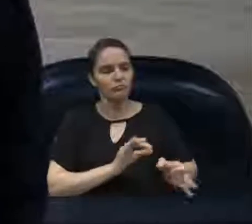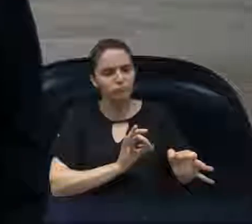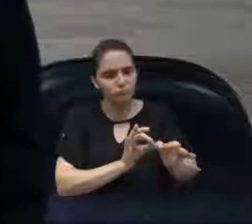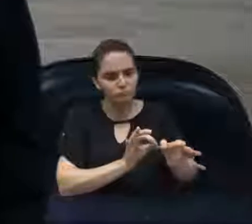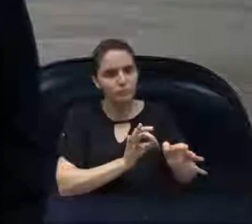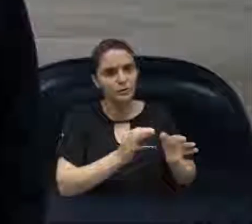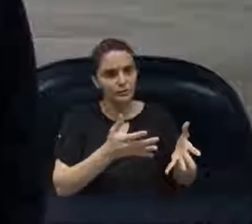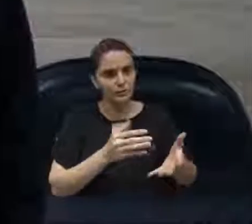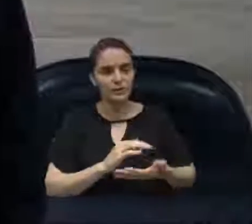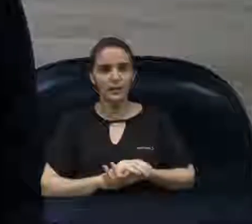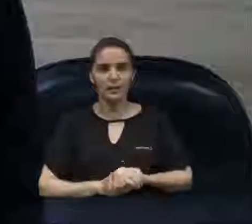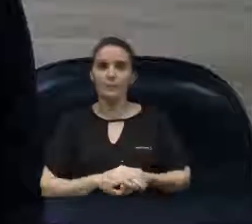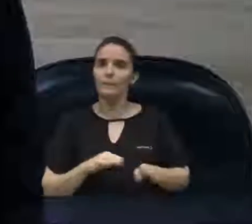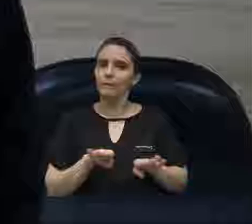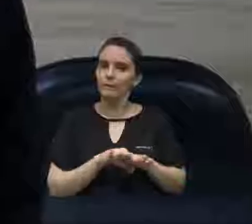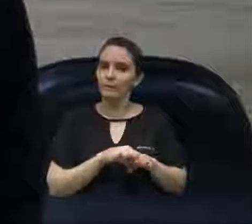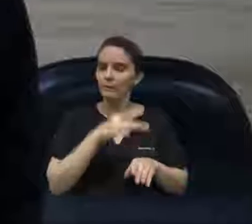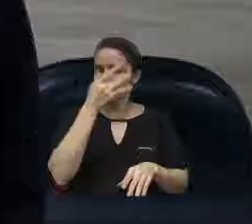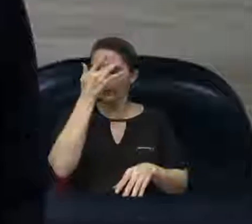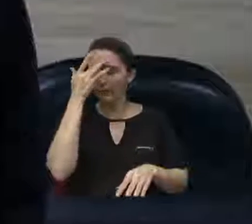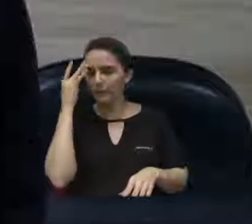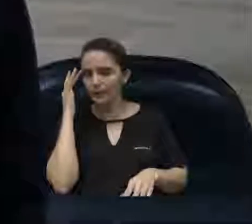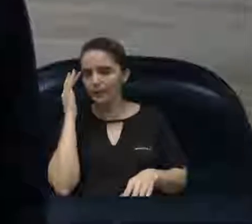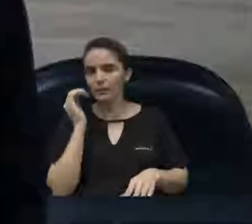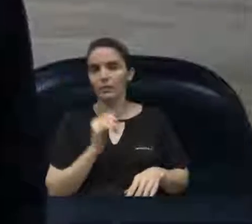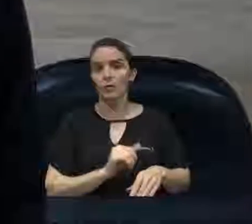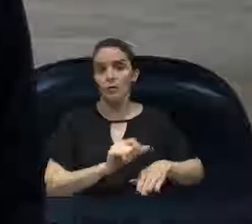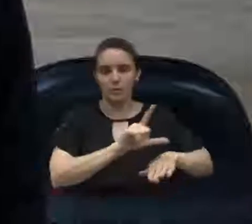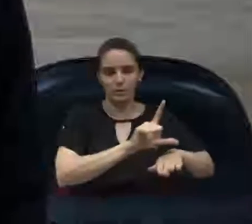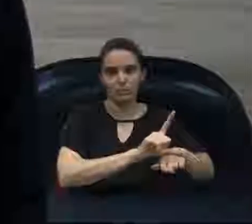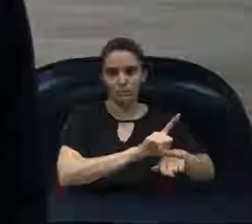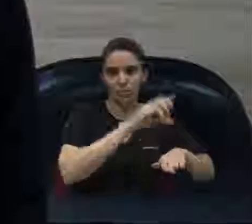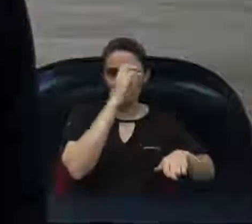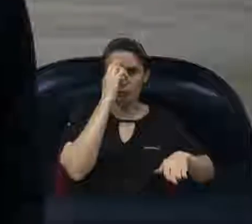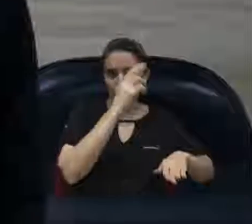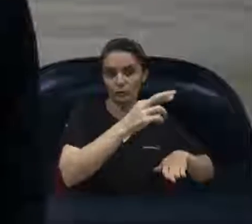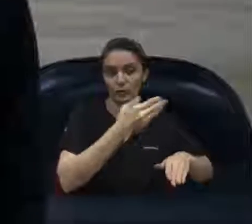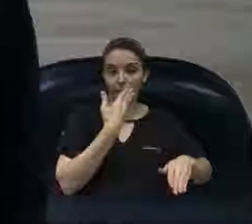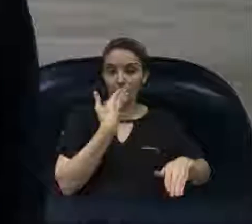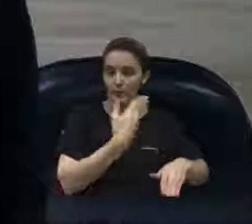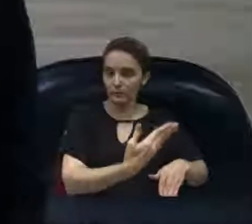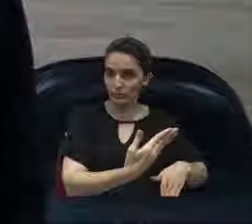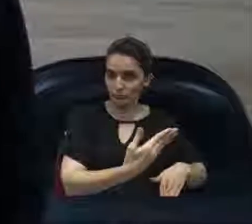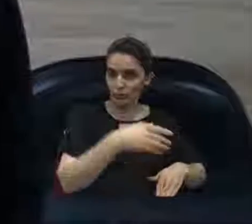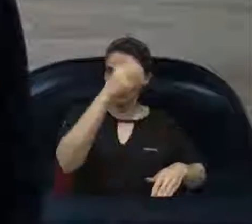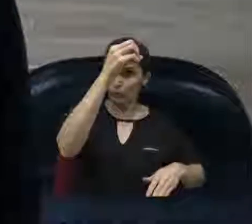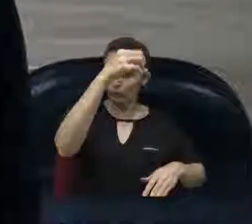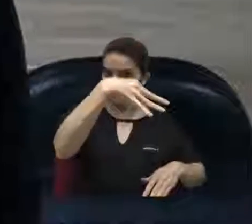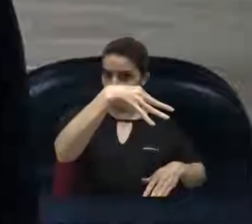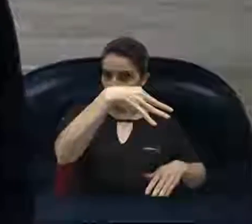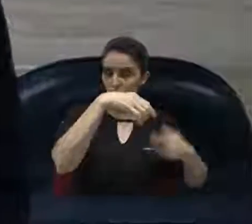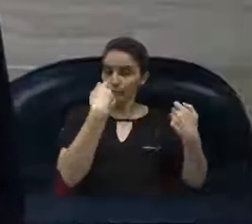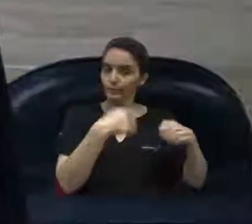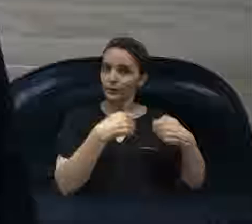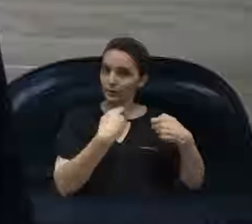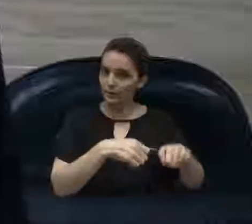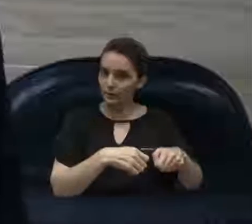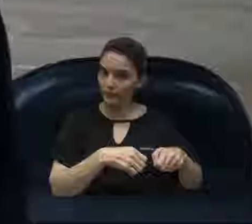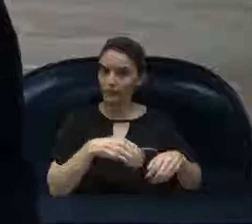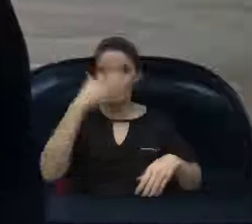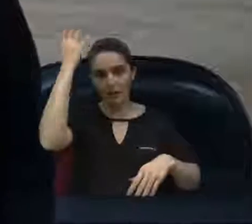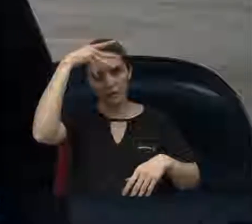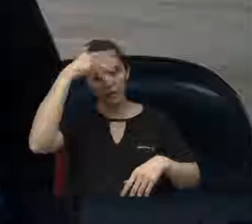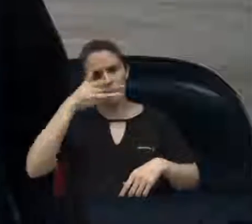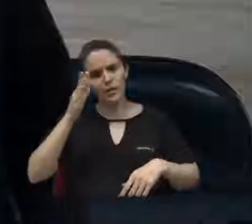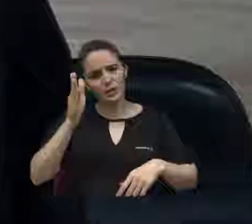de comerciantes ali da região quanto à iluminação. Já falei nesse plenário da possibilidade de ali